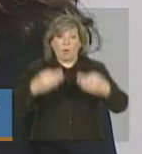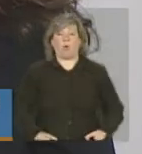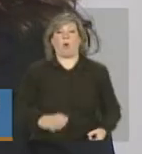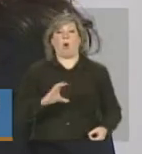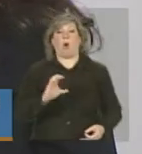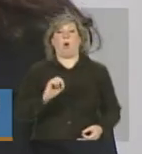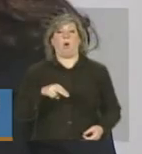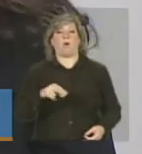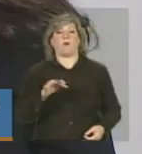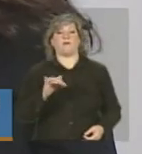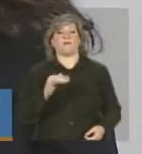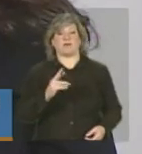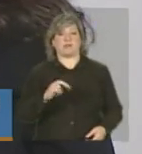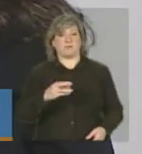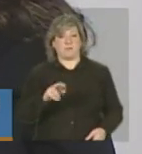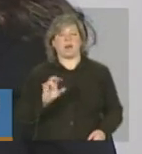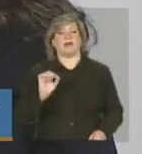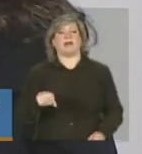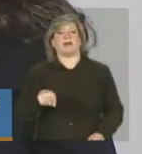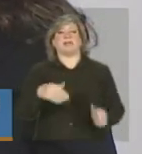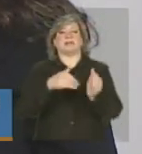a senha criada